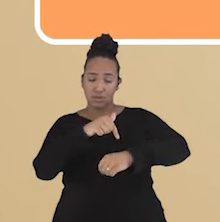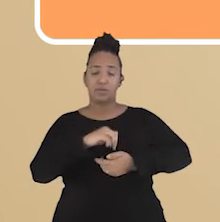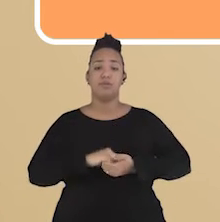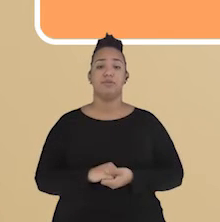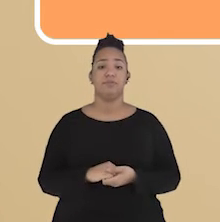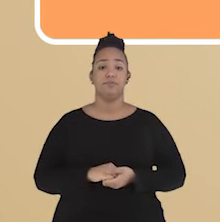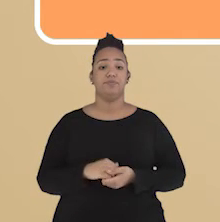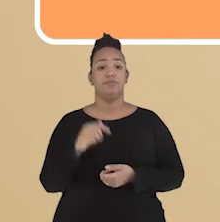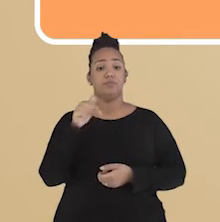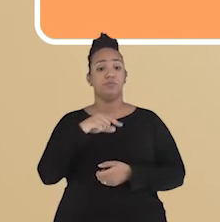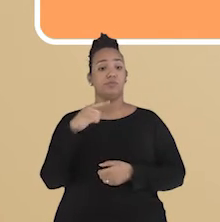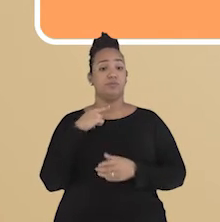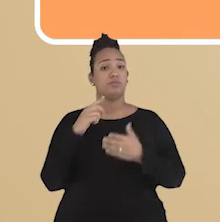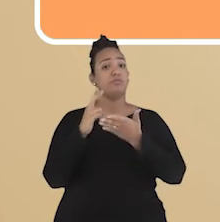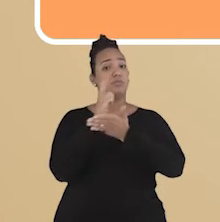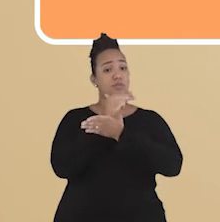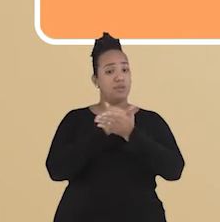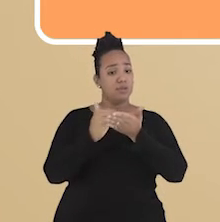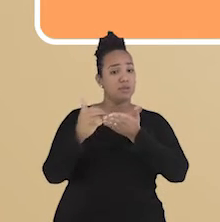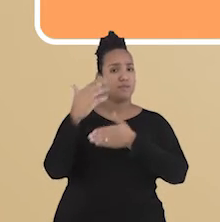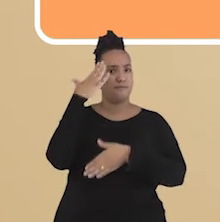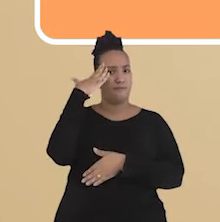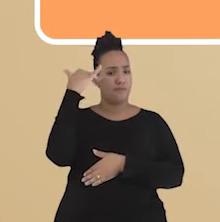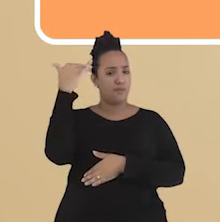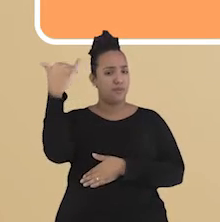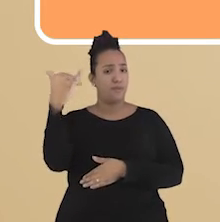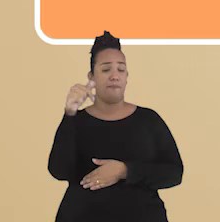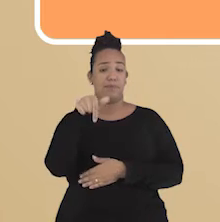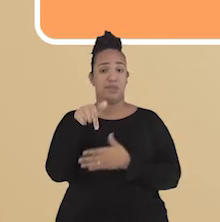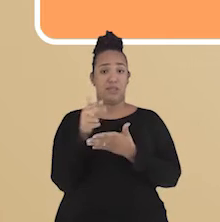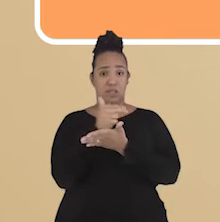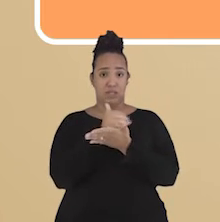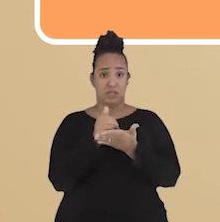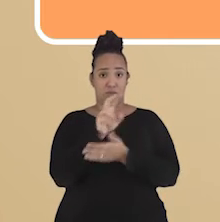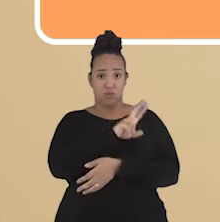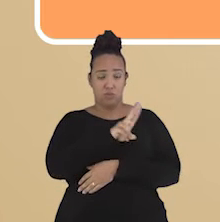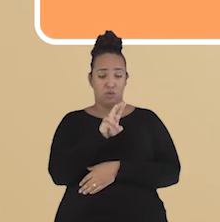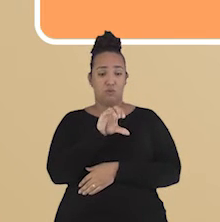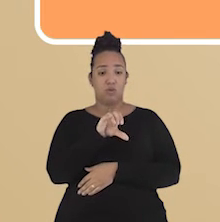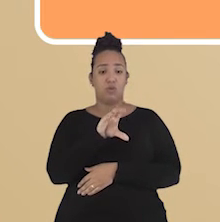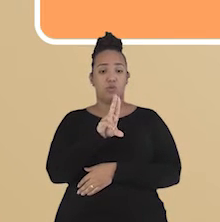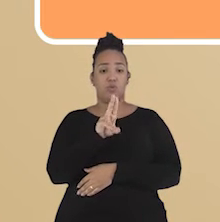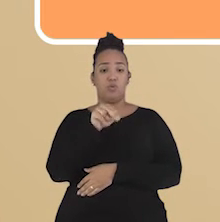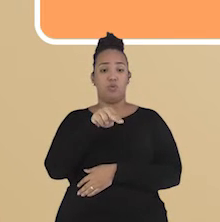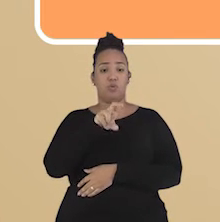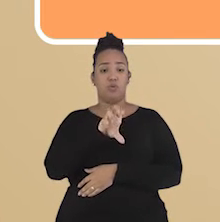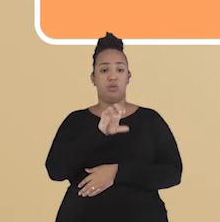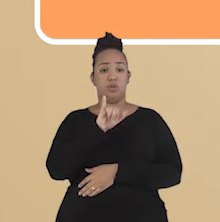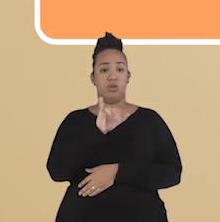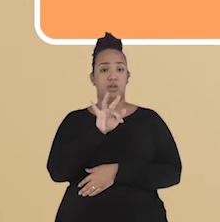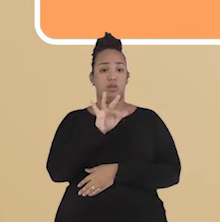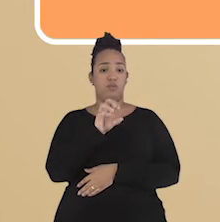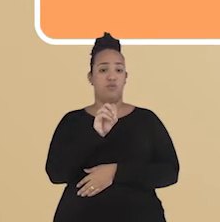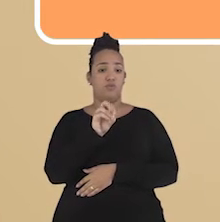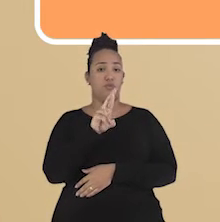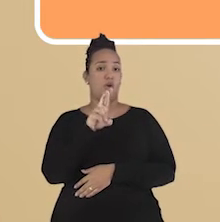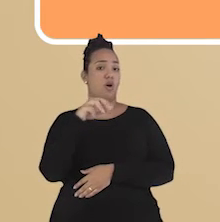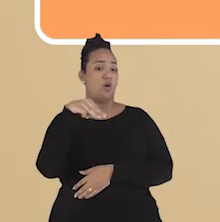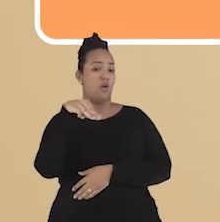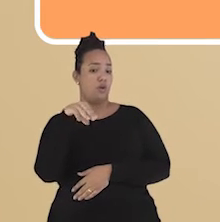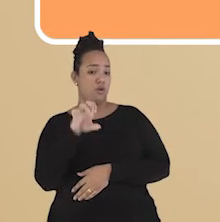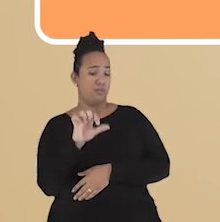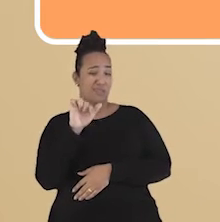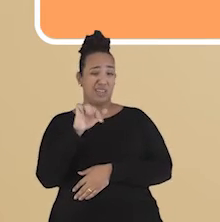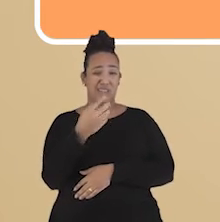Iraque, no Oriente Médio, que tinham desenhos que ficaram conhecidos pela escrita cuneiforme, utilizada pelos sumérios. Esses